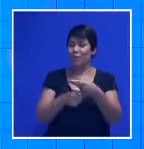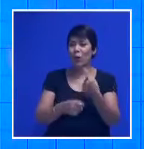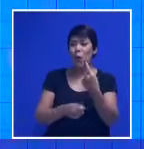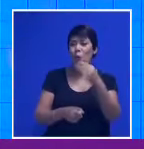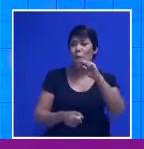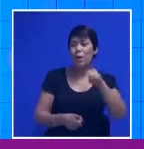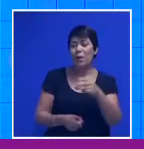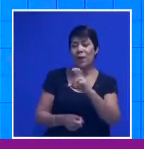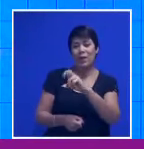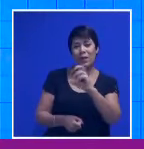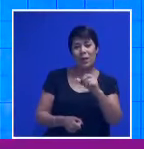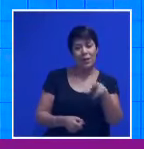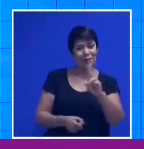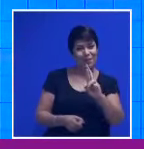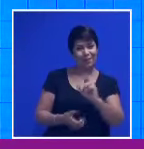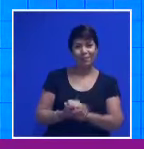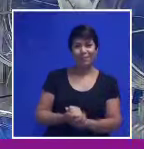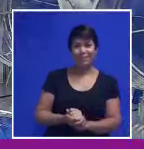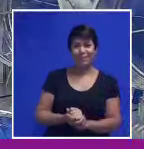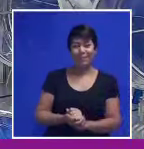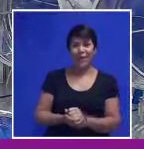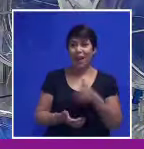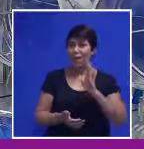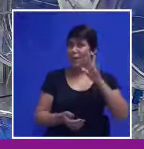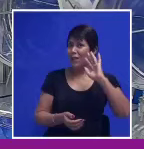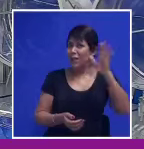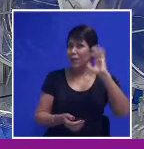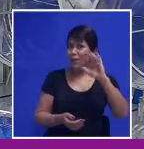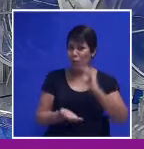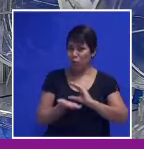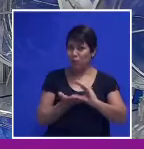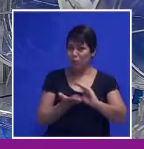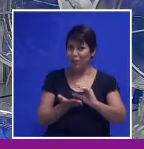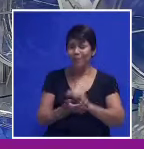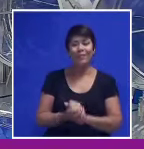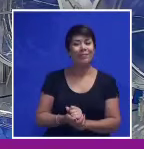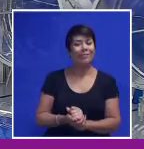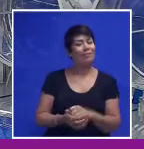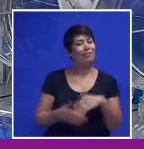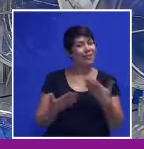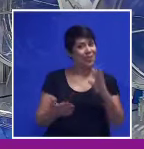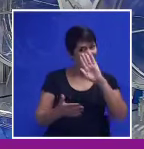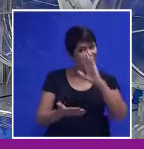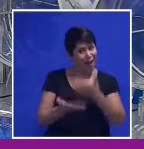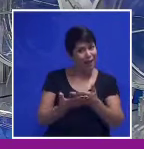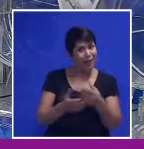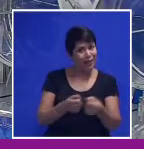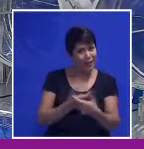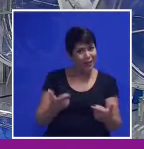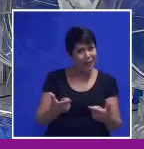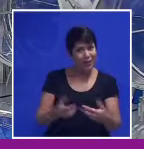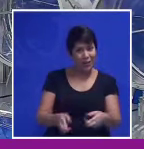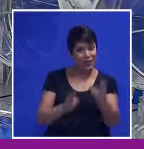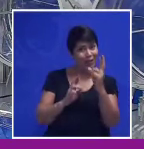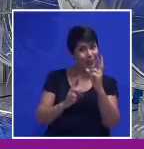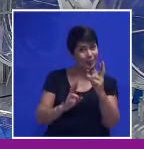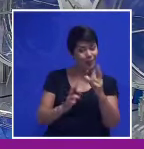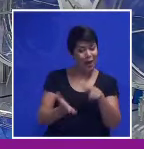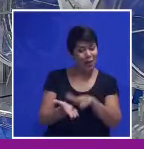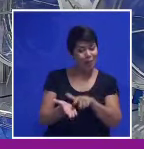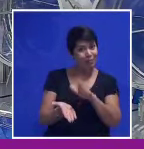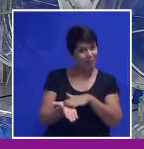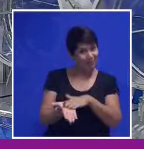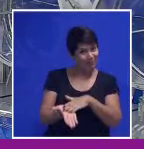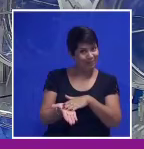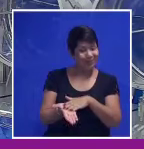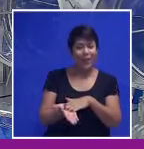de R$1.500.000. Já pensou levar essa grana para casa? Então acredite na sorte, fique na torcida com as suas